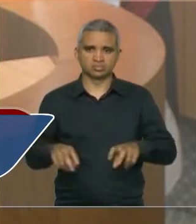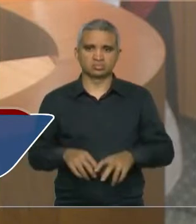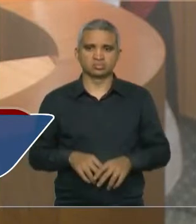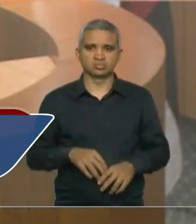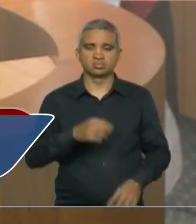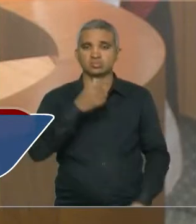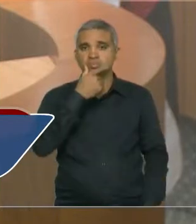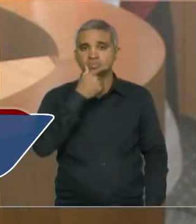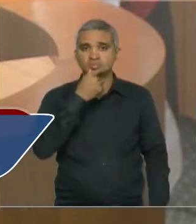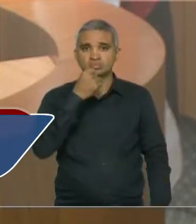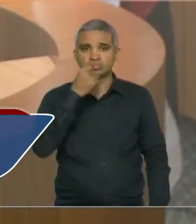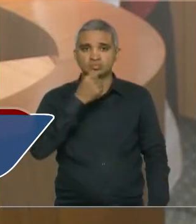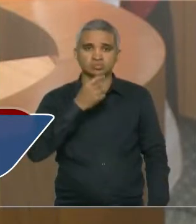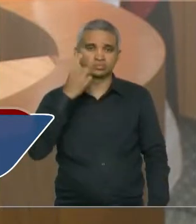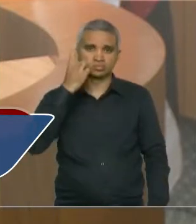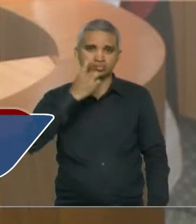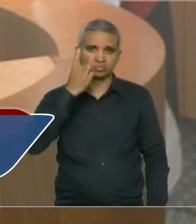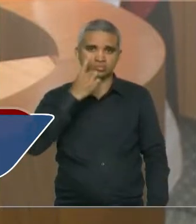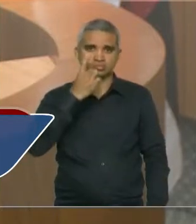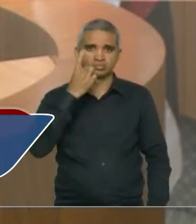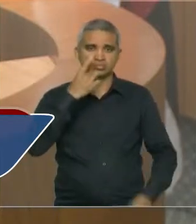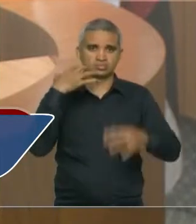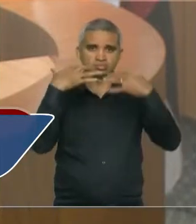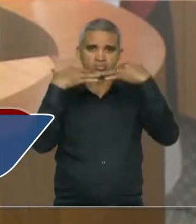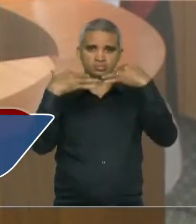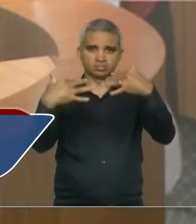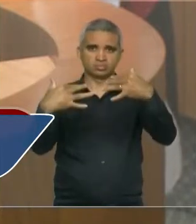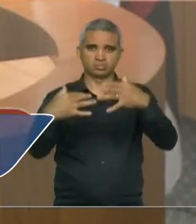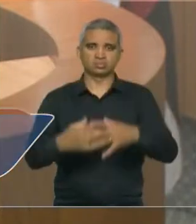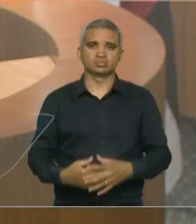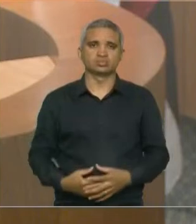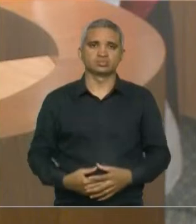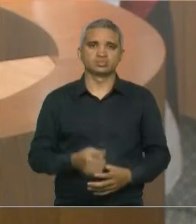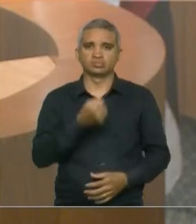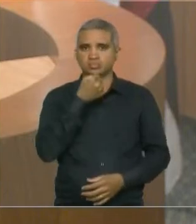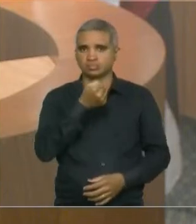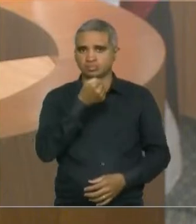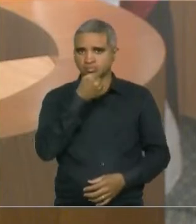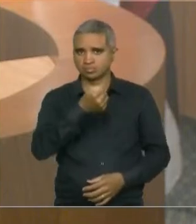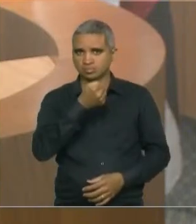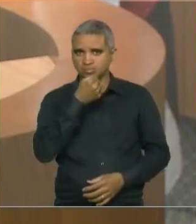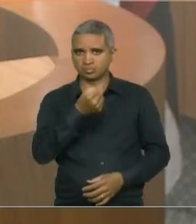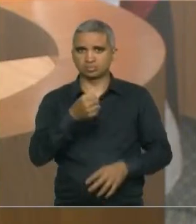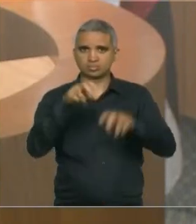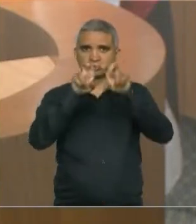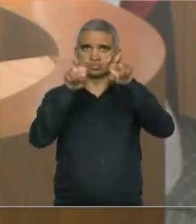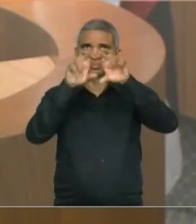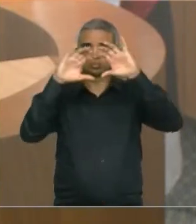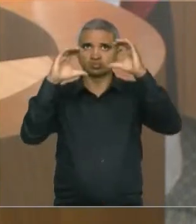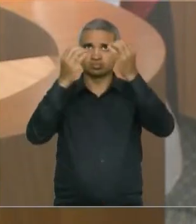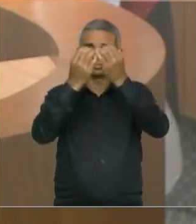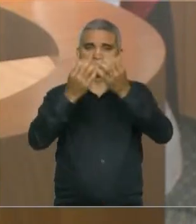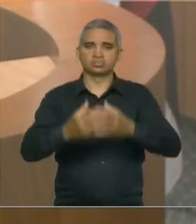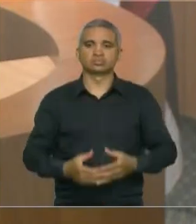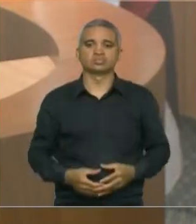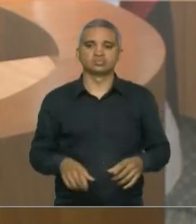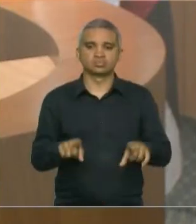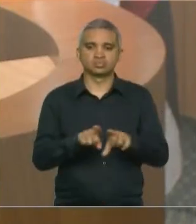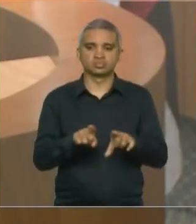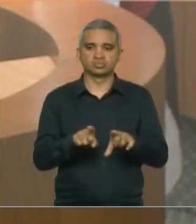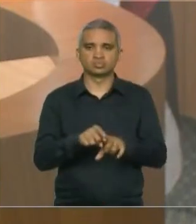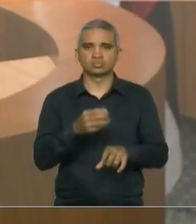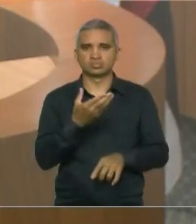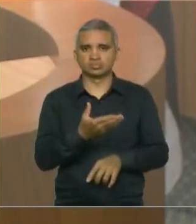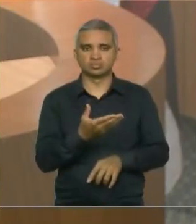deputadas em plenário, imprensa, galeria, e ao nosso convidado especial para essa sessão especial, doutor Carlos